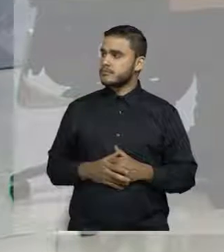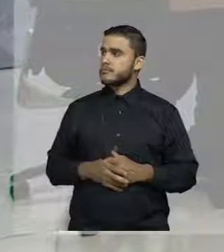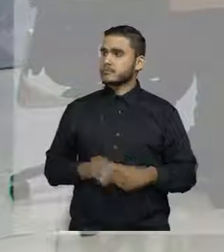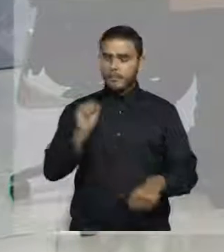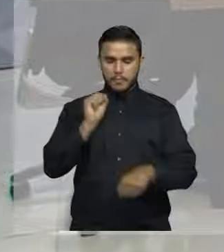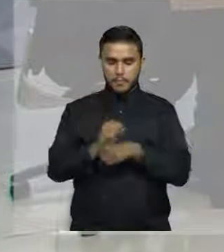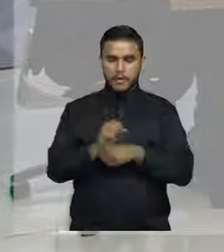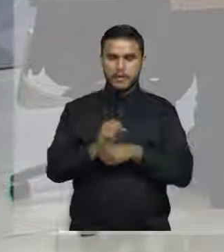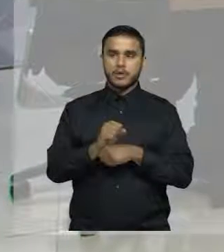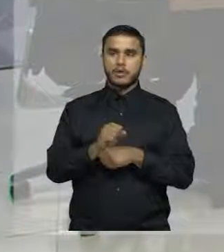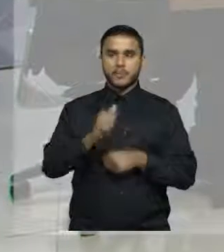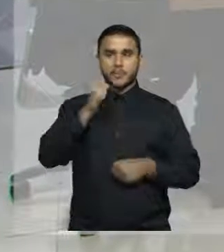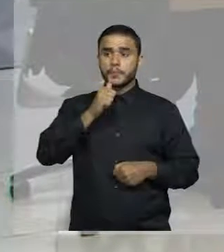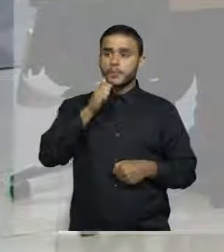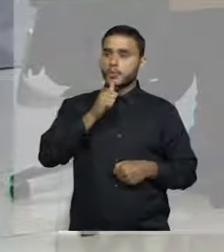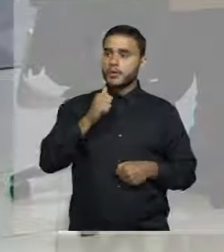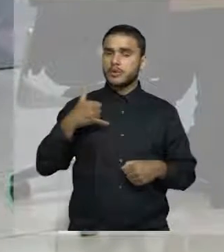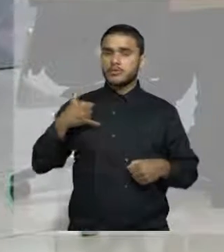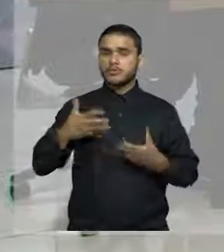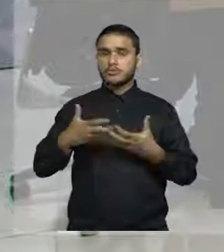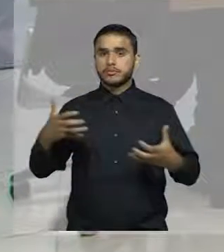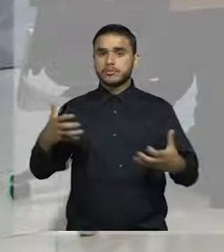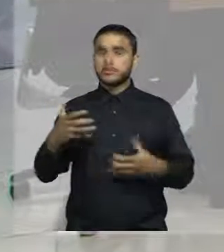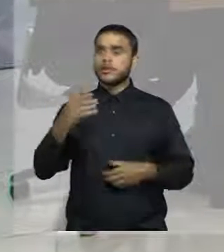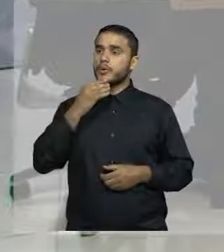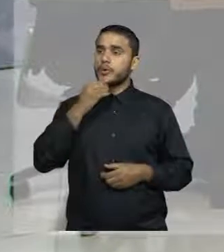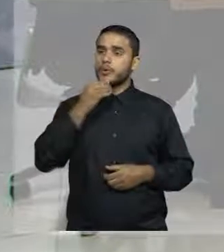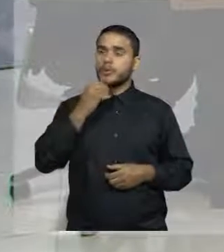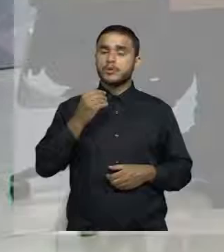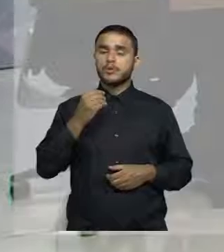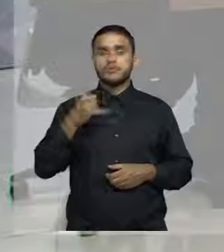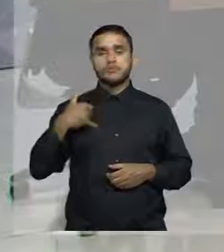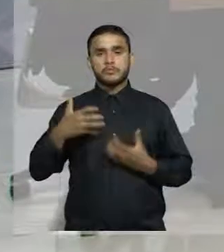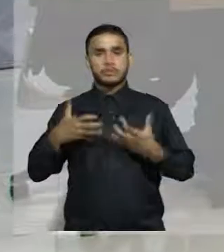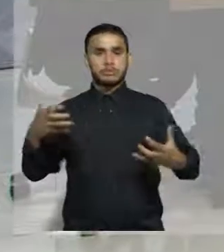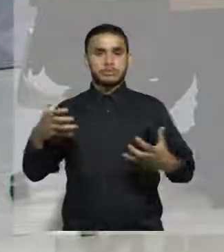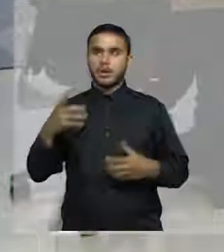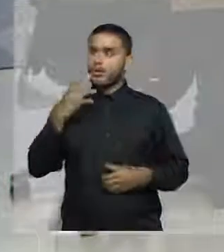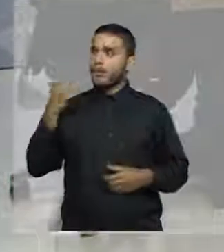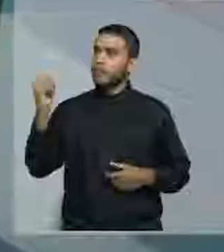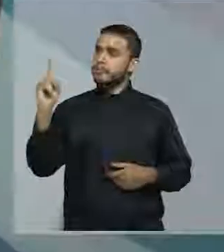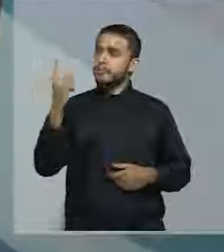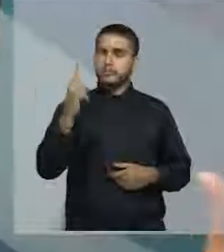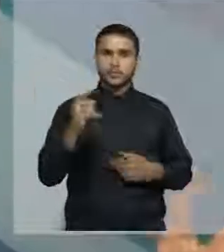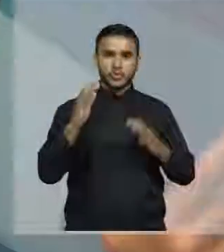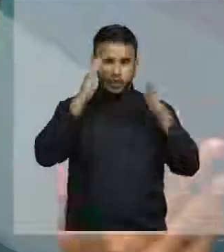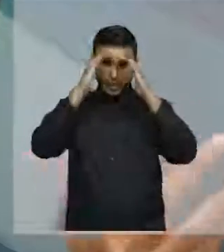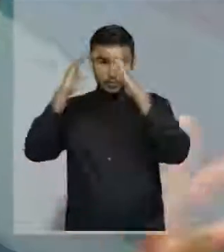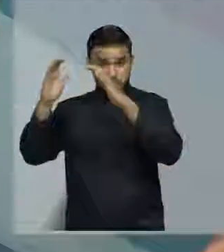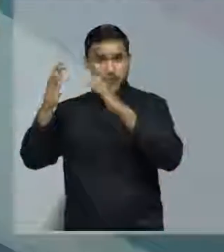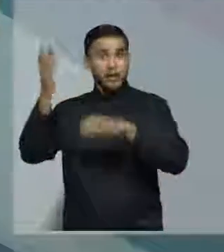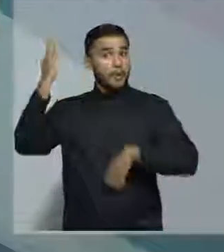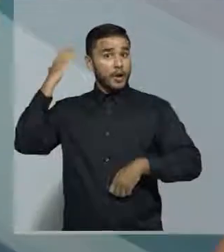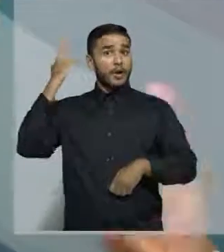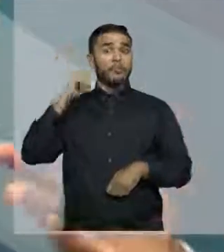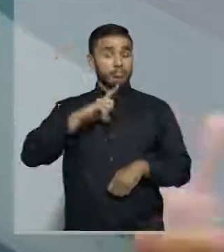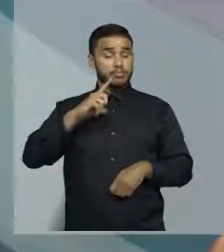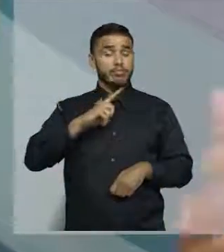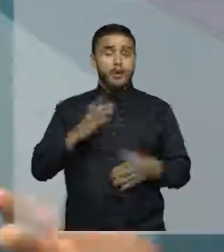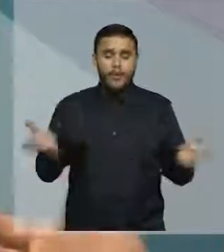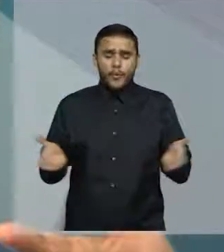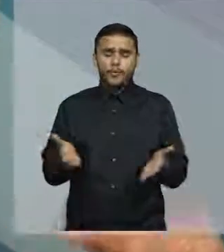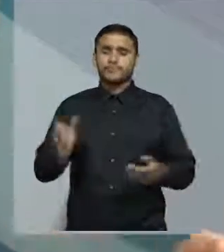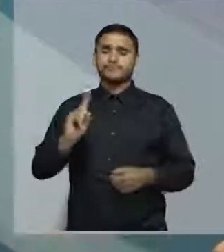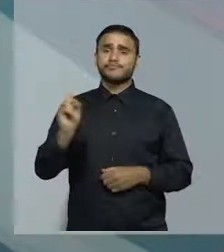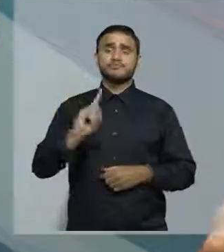uma senhora, todo mundo parava automaticamente. O que houve foi uma perda de referências. Os valores tradicionais, e se fala